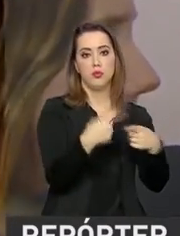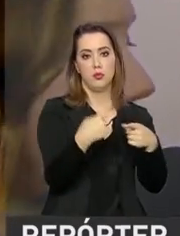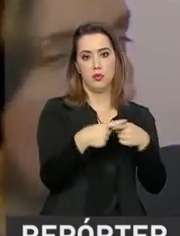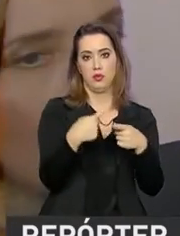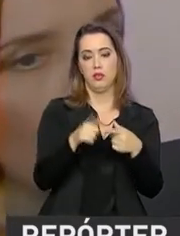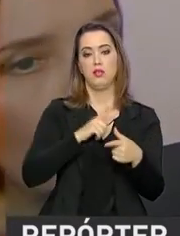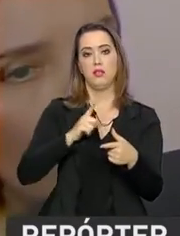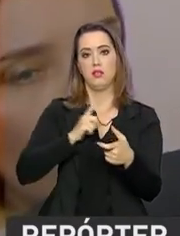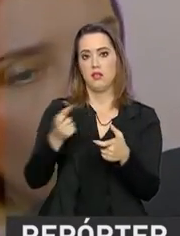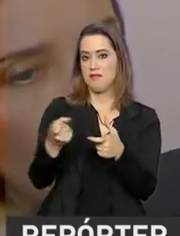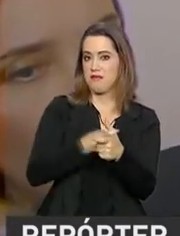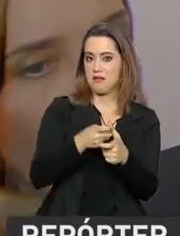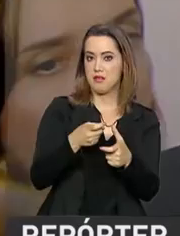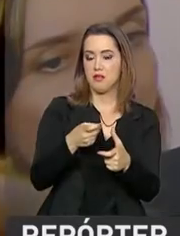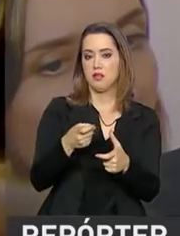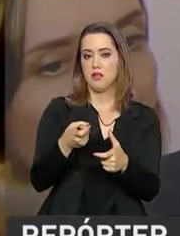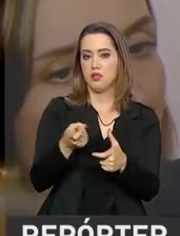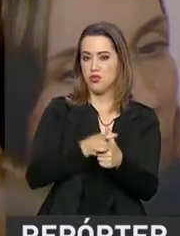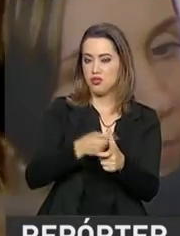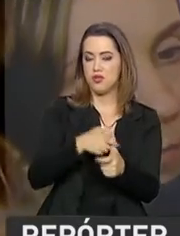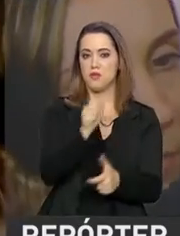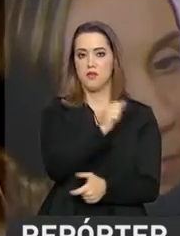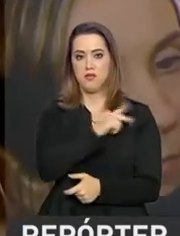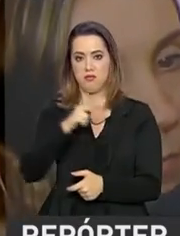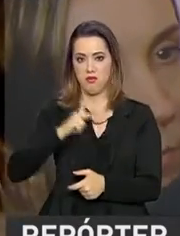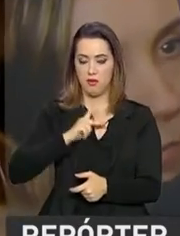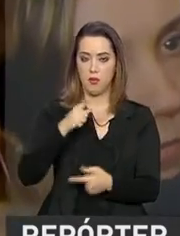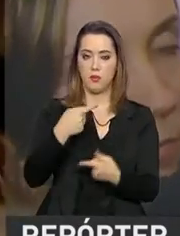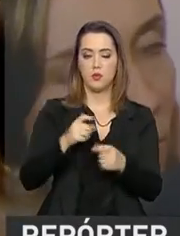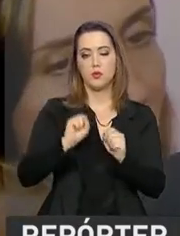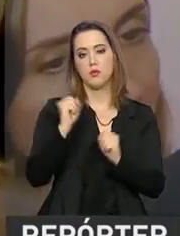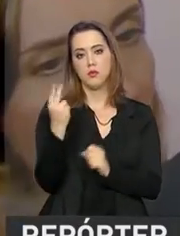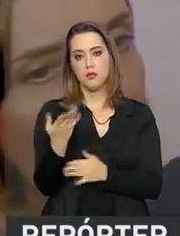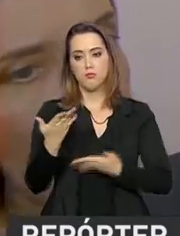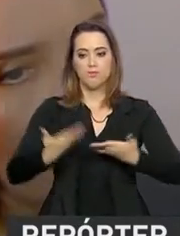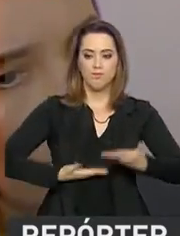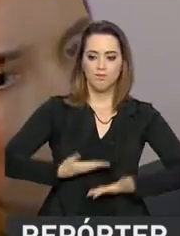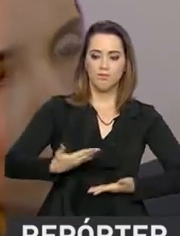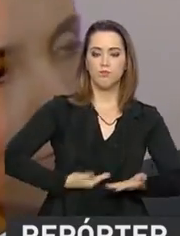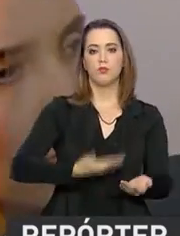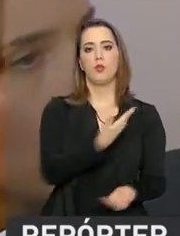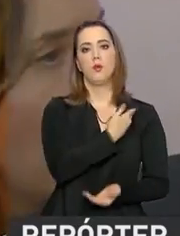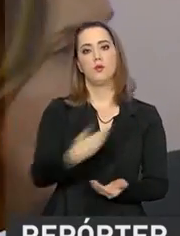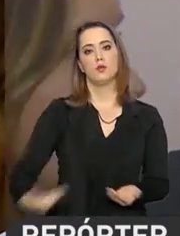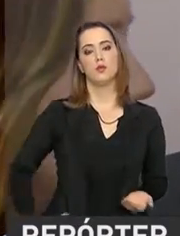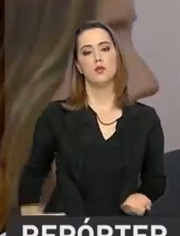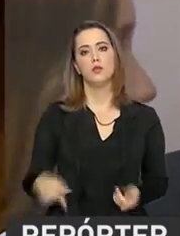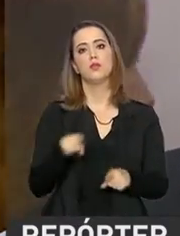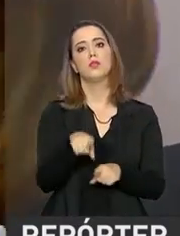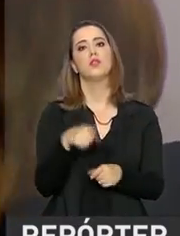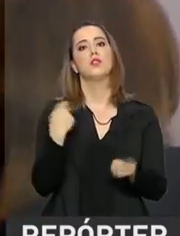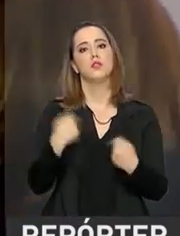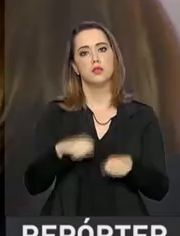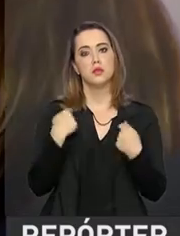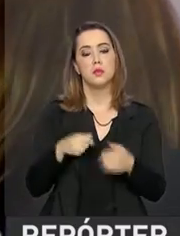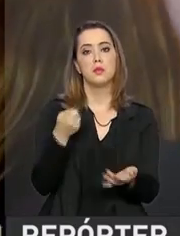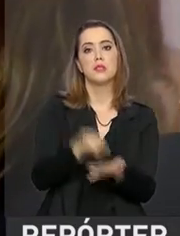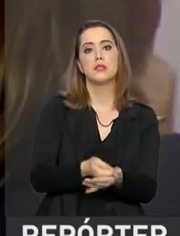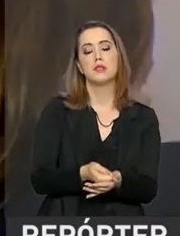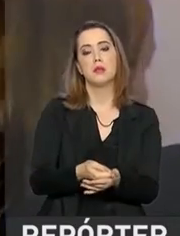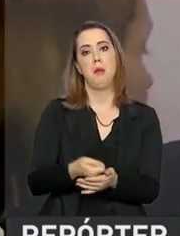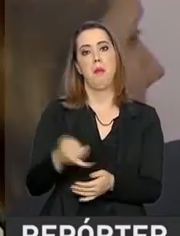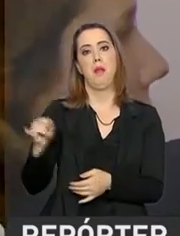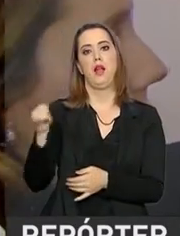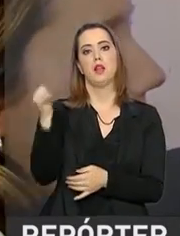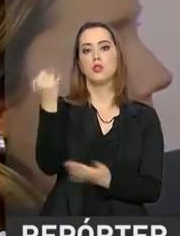Déficit da previdência de forma incontrolada ou então o serviço da dívida pública nós estamos aumentando a dívida pública e tem juntos eles tem que pagar juros